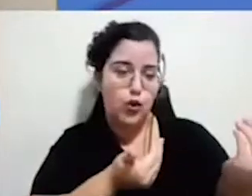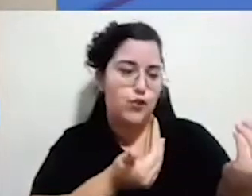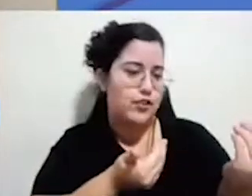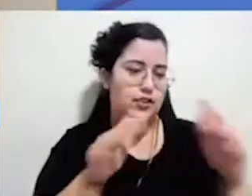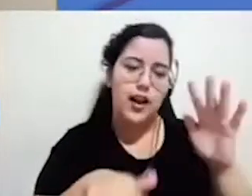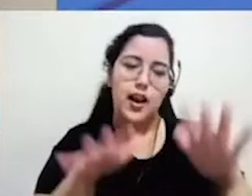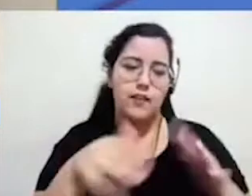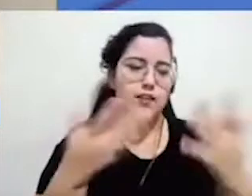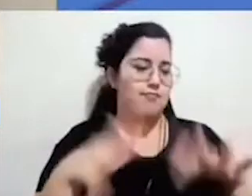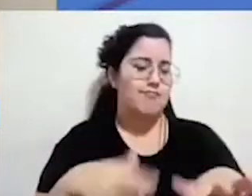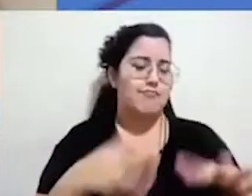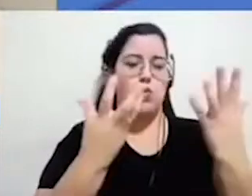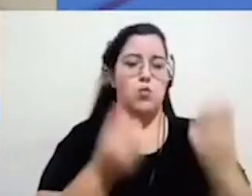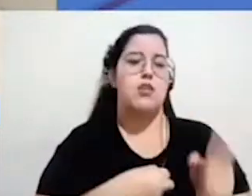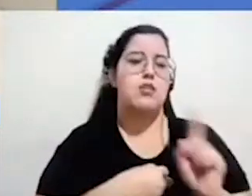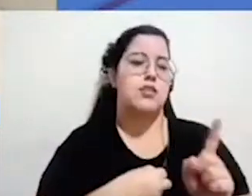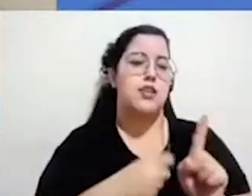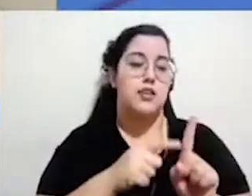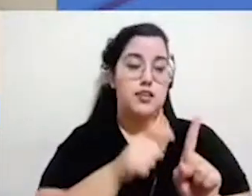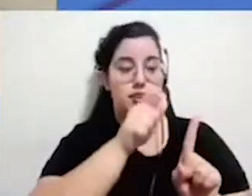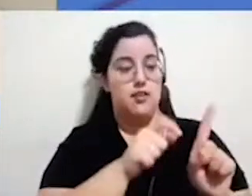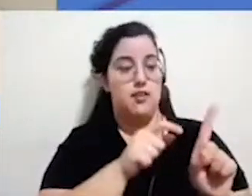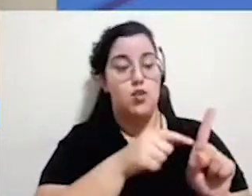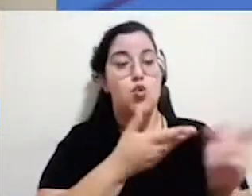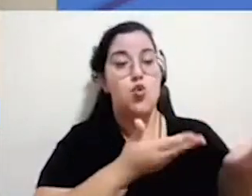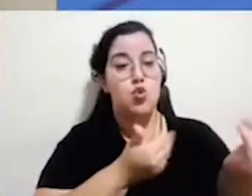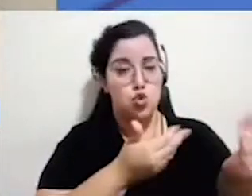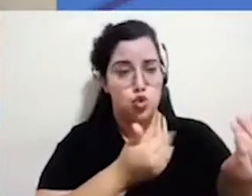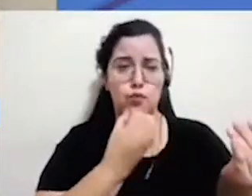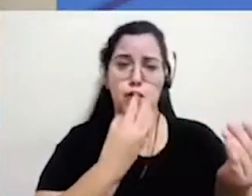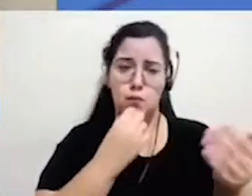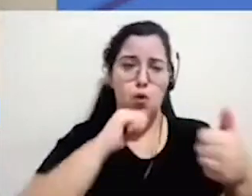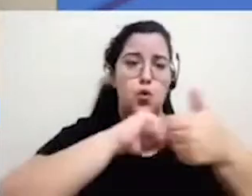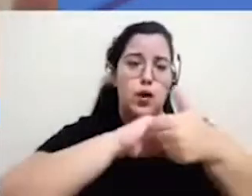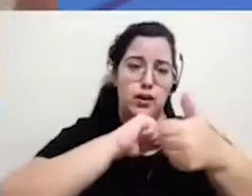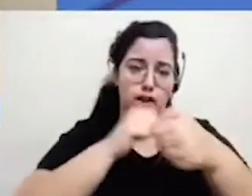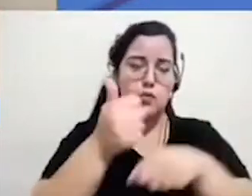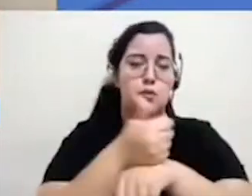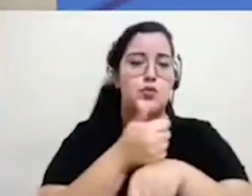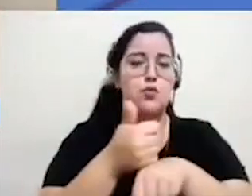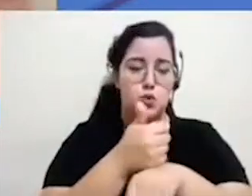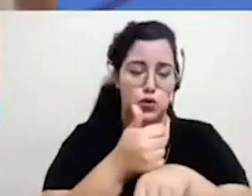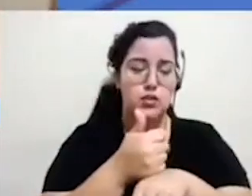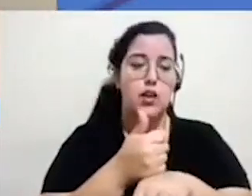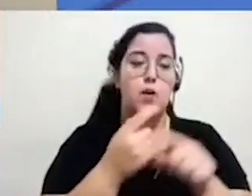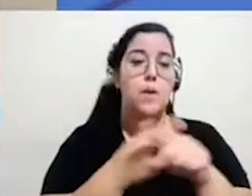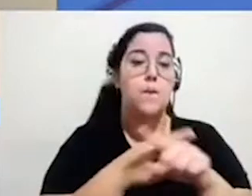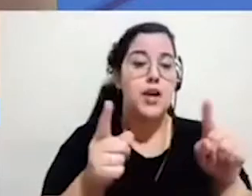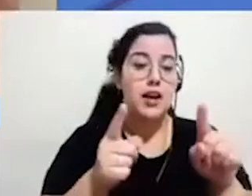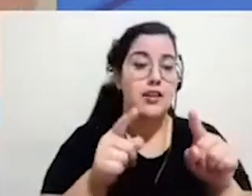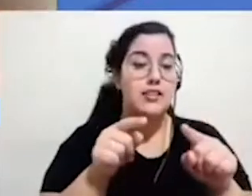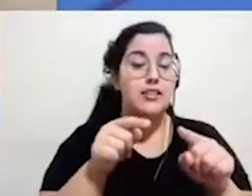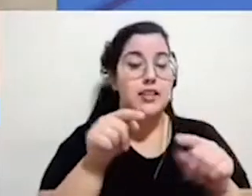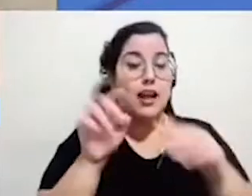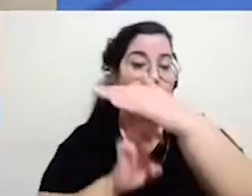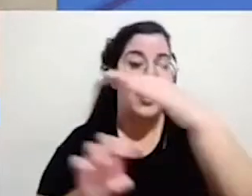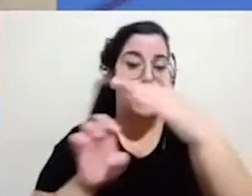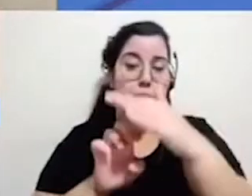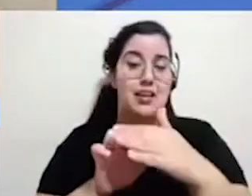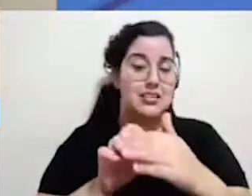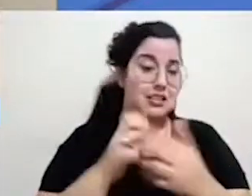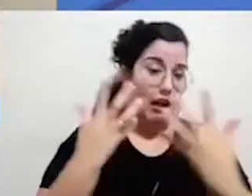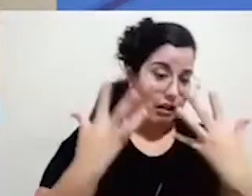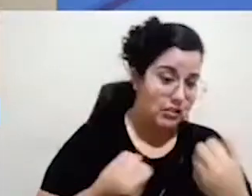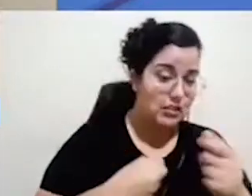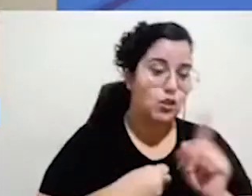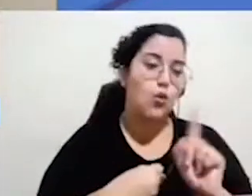Porque ele vai ser um jovem super bem qualificado, daí é uma pergunta para as empresas. As empresas têm que responder o